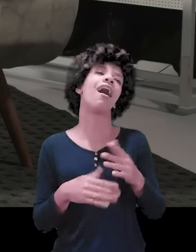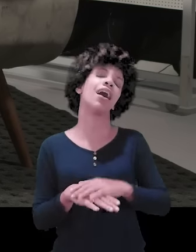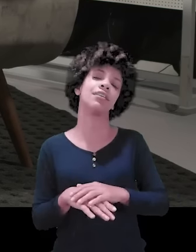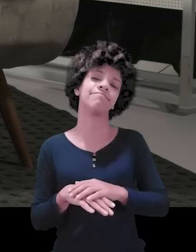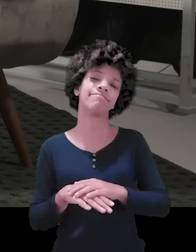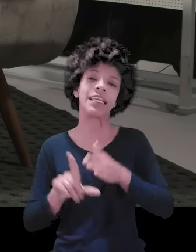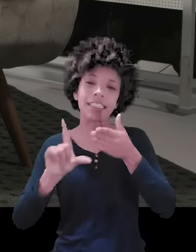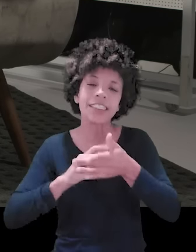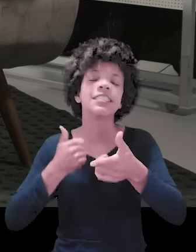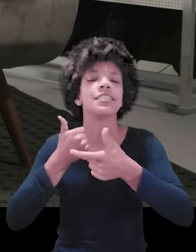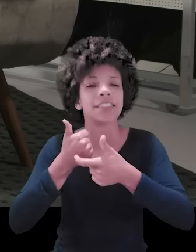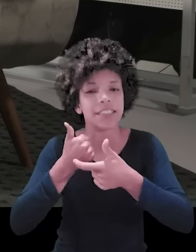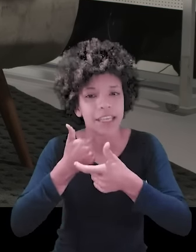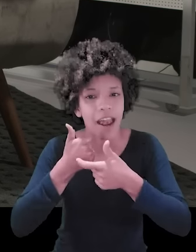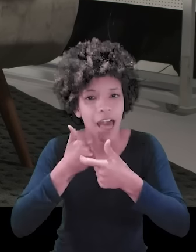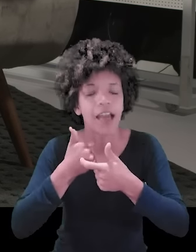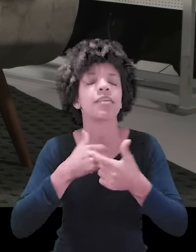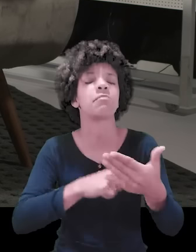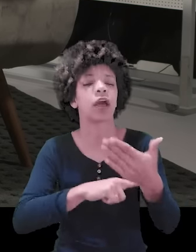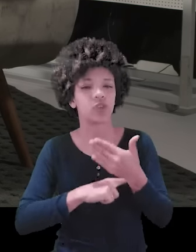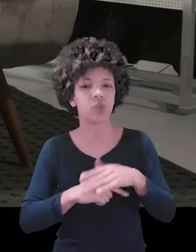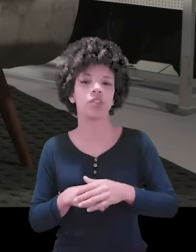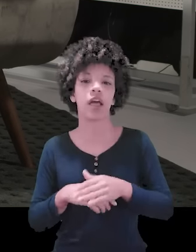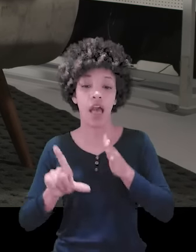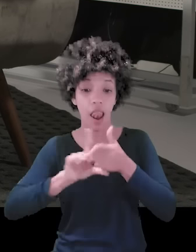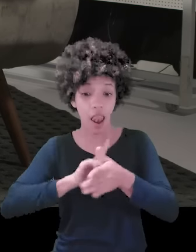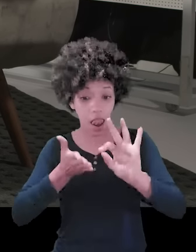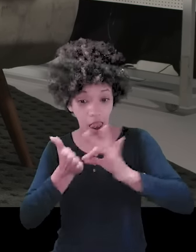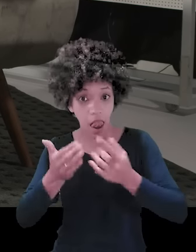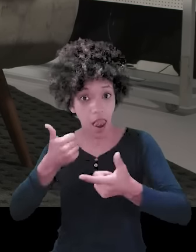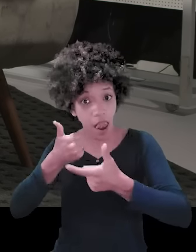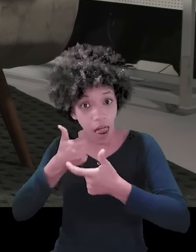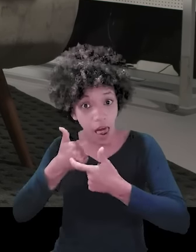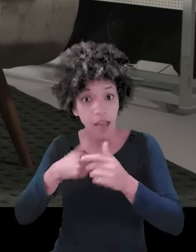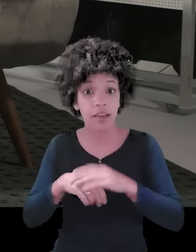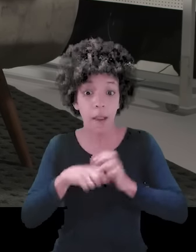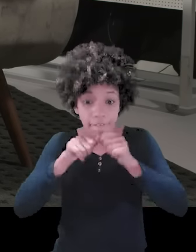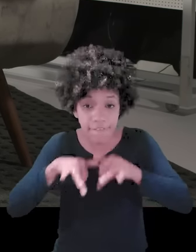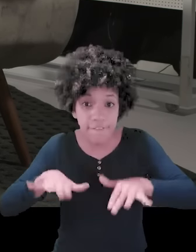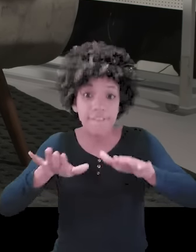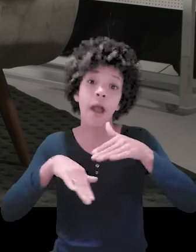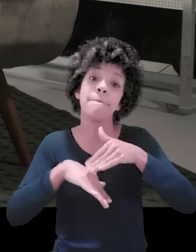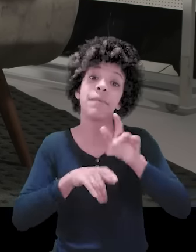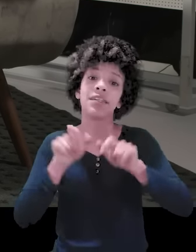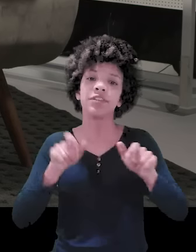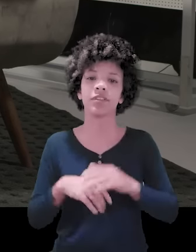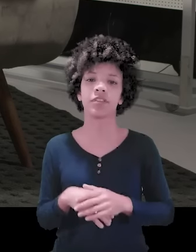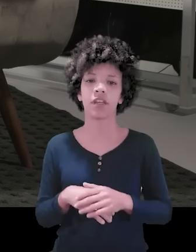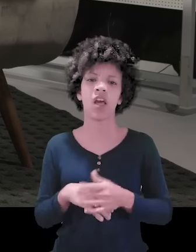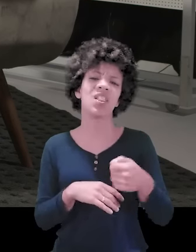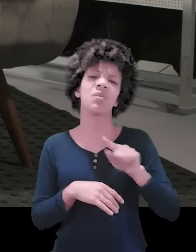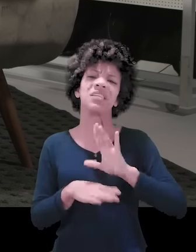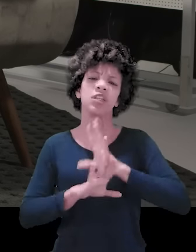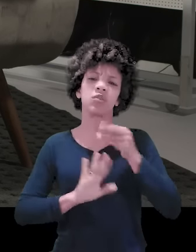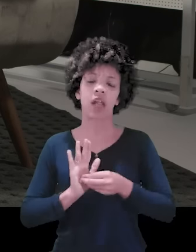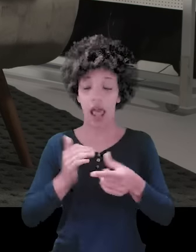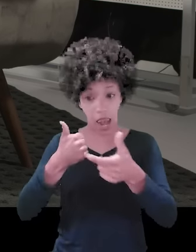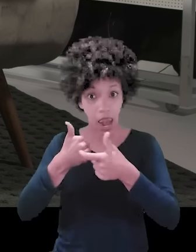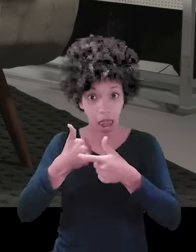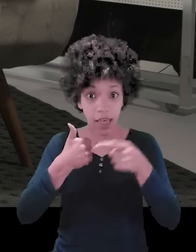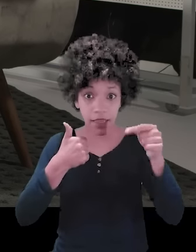escreve me ajuda só dá like se inscreve porque aí o vídeo vai chegar em mais gente esse vídeo não vai fazer tudo